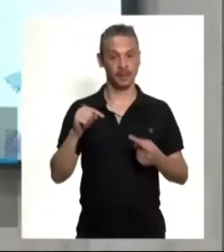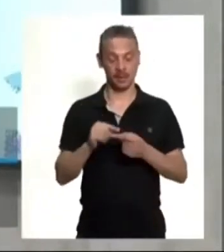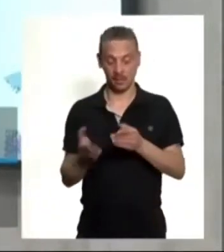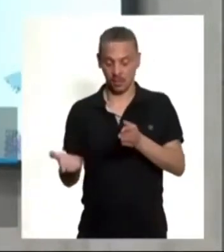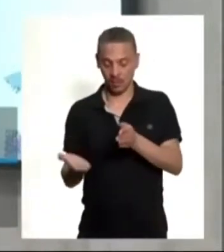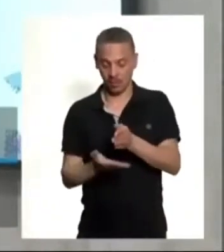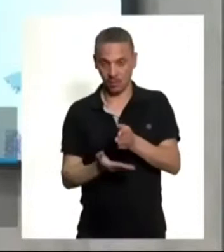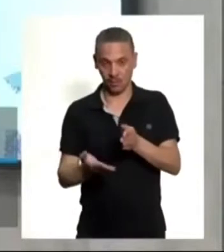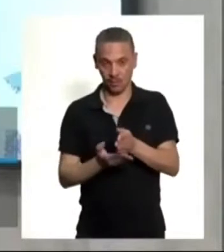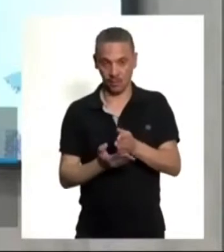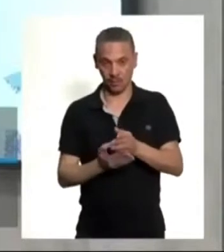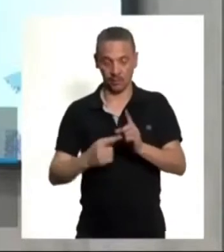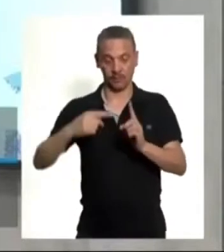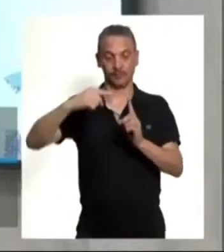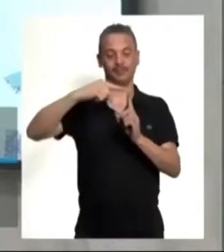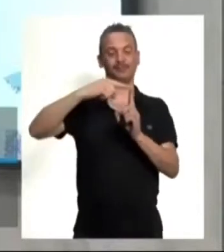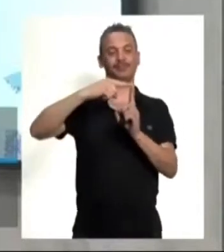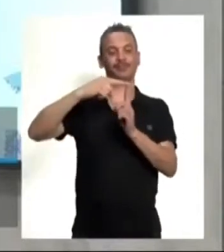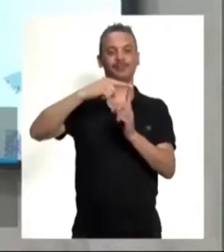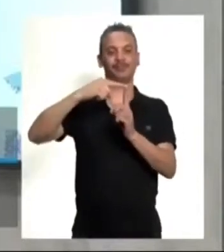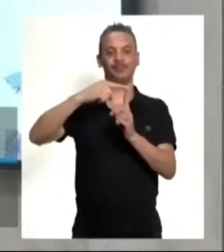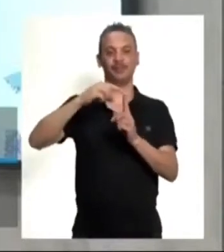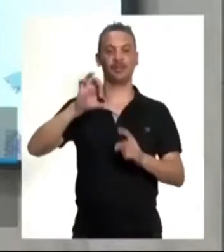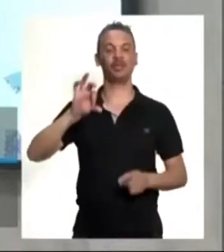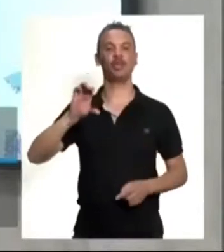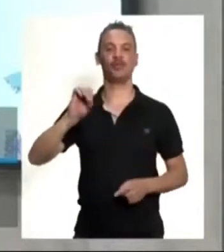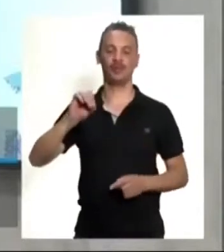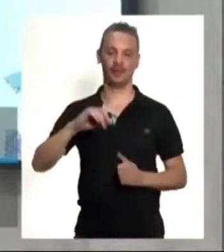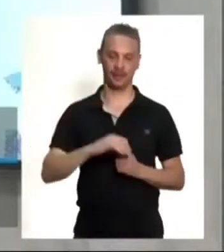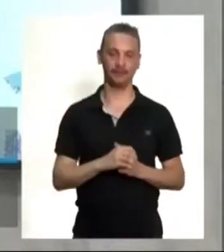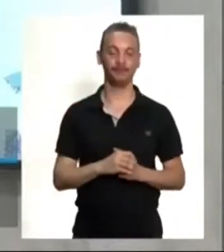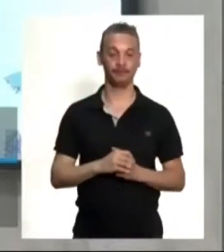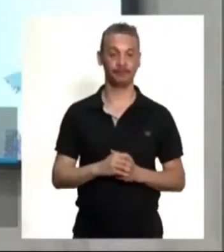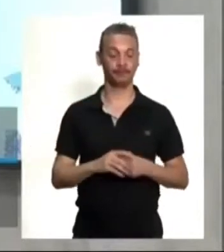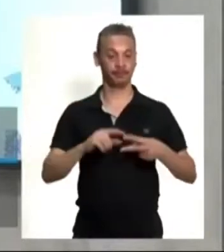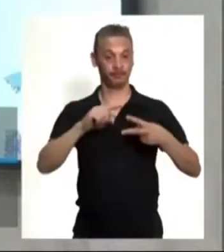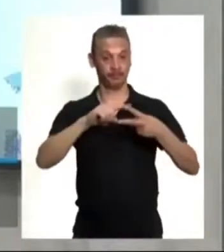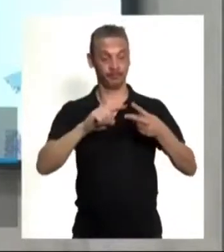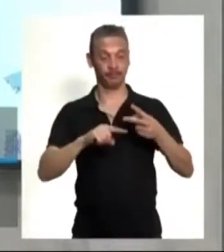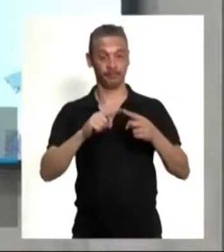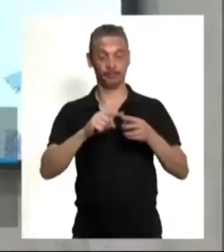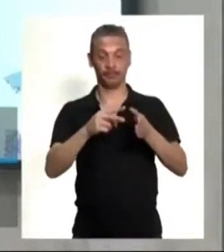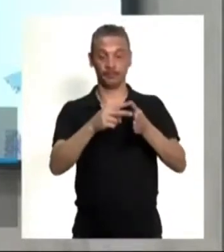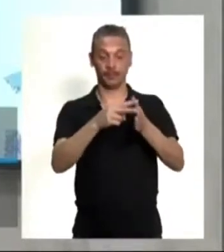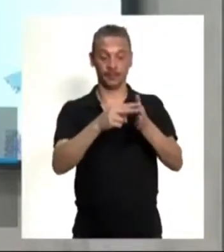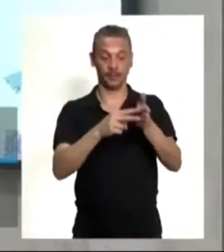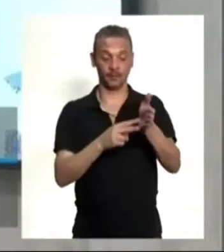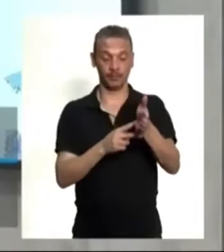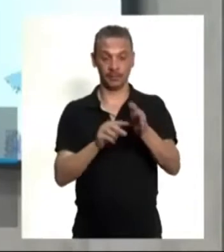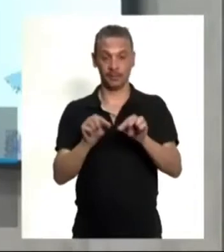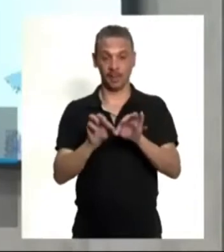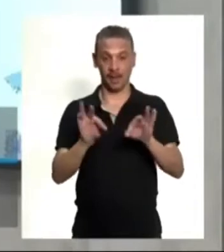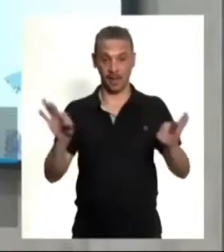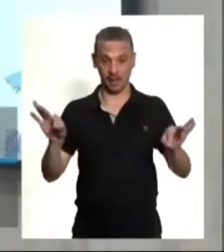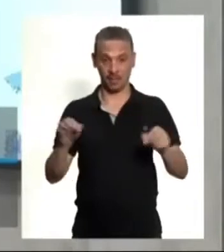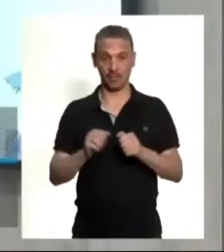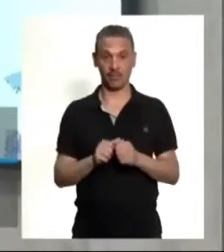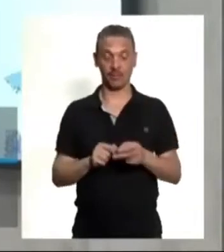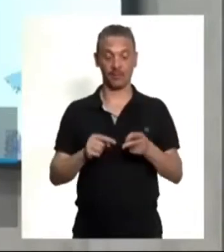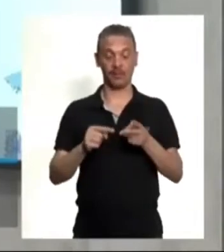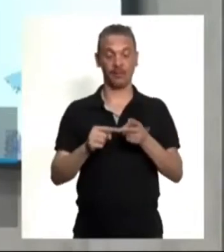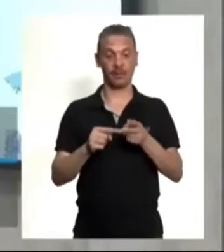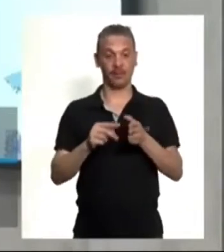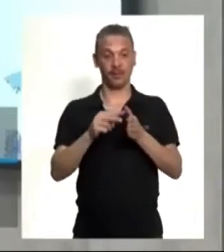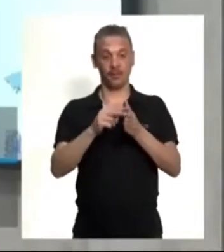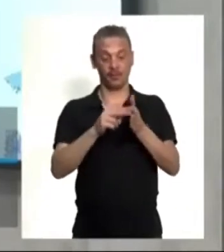um ângulo de 90 graus. Então veja, eu disse para você, 2 tipos de prisma, o prisma reto e o prisma oblíquo. Entre aspas, o